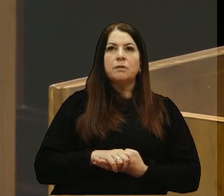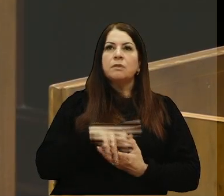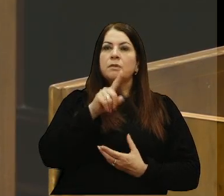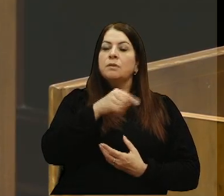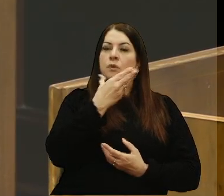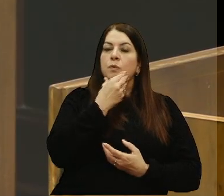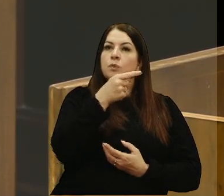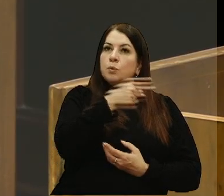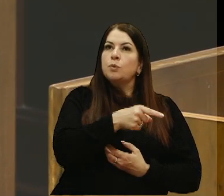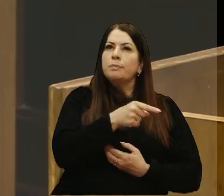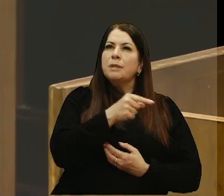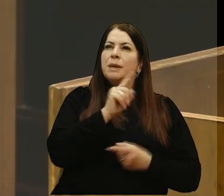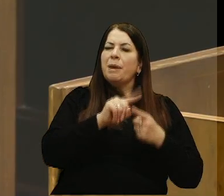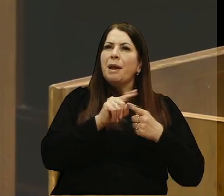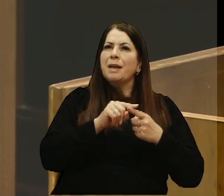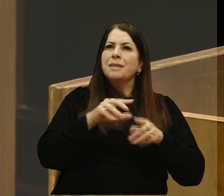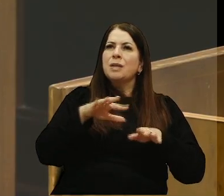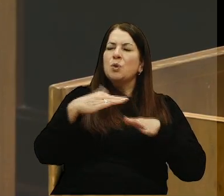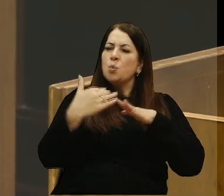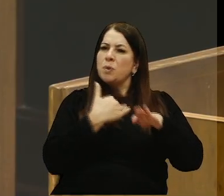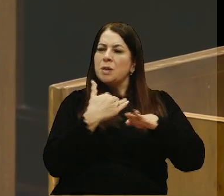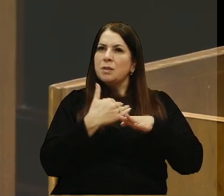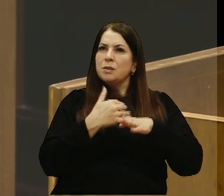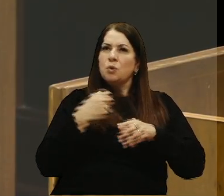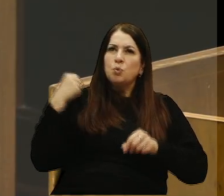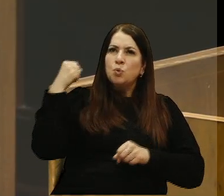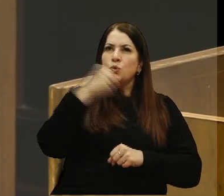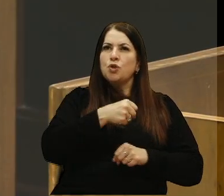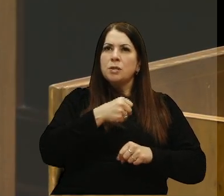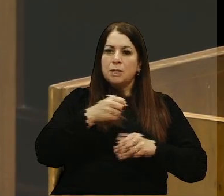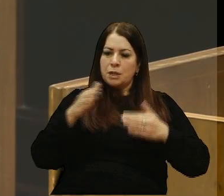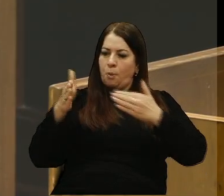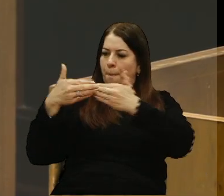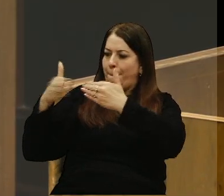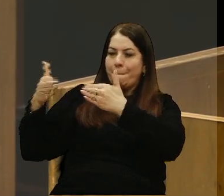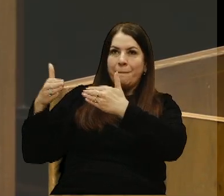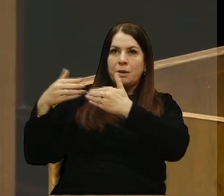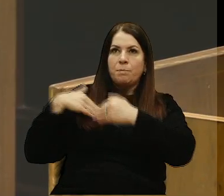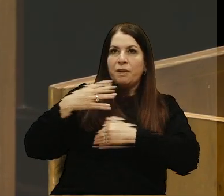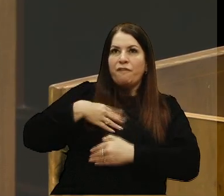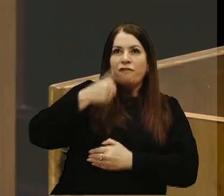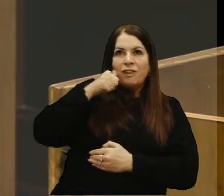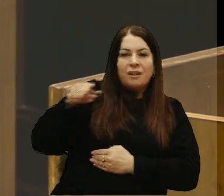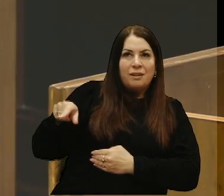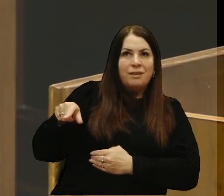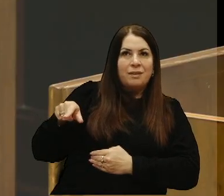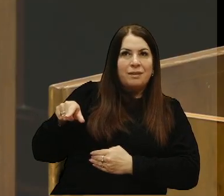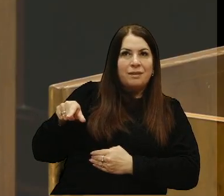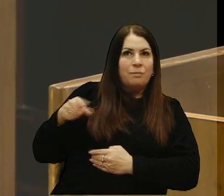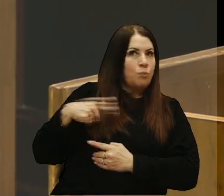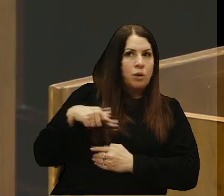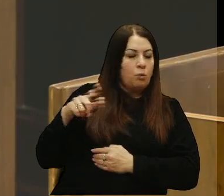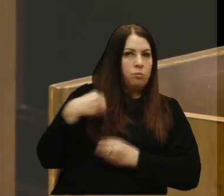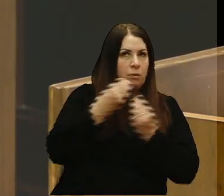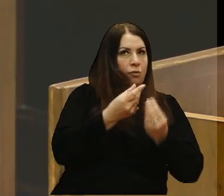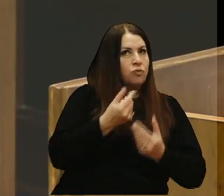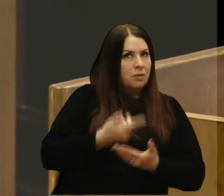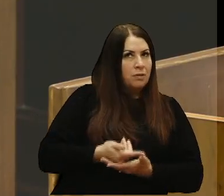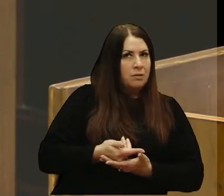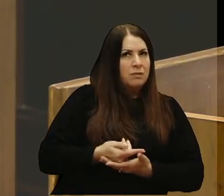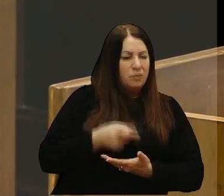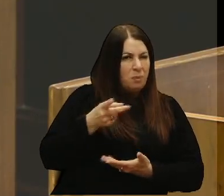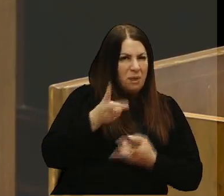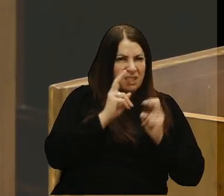Esse cara ameaça no trânsito. Outro dia esmurrou o retrovisor do carro da minha filha por não dar dinheiro para ele. As